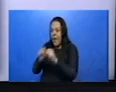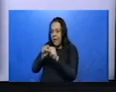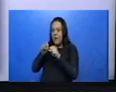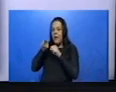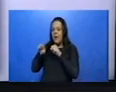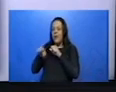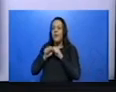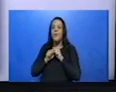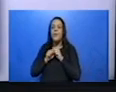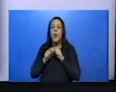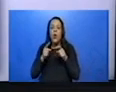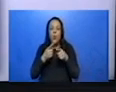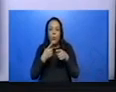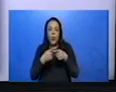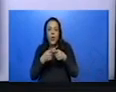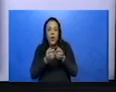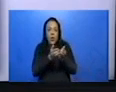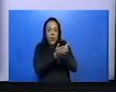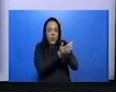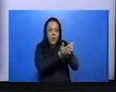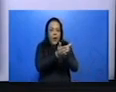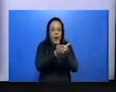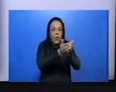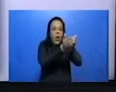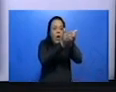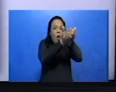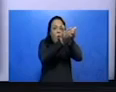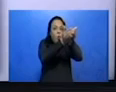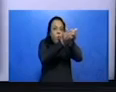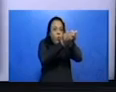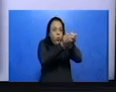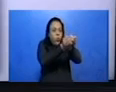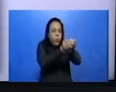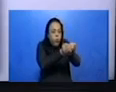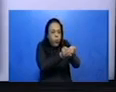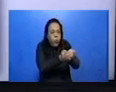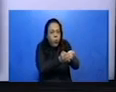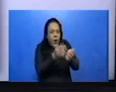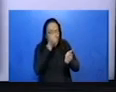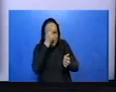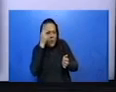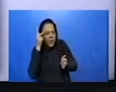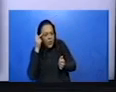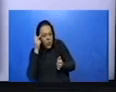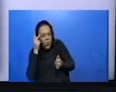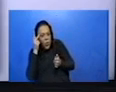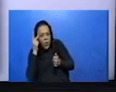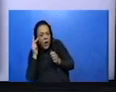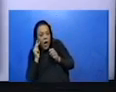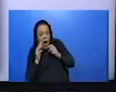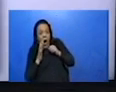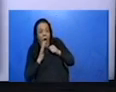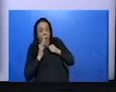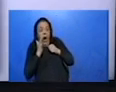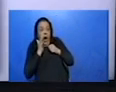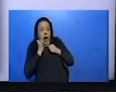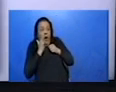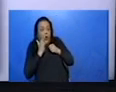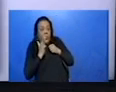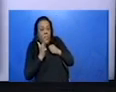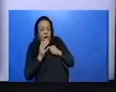como já havia afundado outros barcos, eles ficavam super impressionados, aparecia num lugar, aparecia no outro, como que tão rápido ele foi de um lugar para o